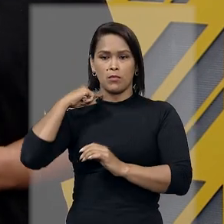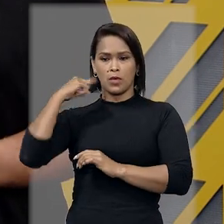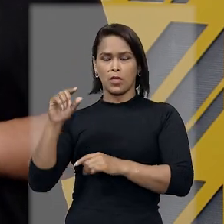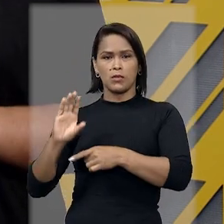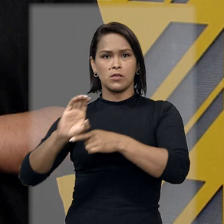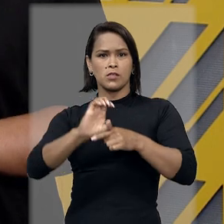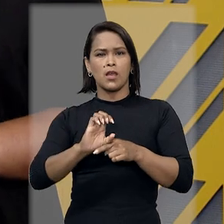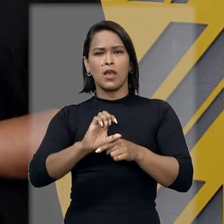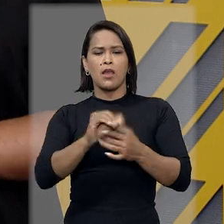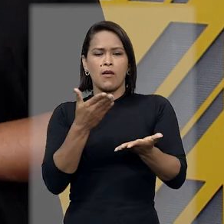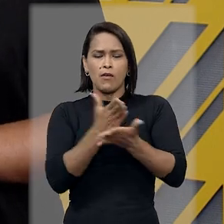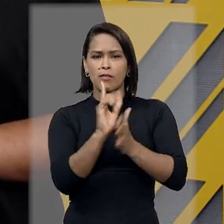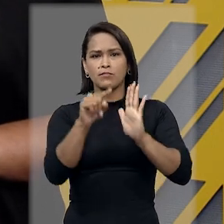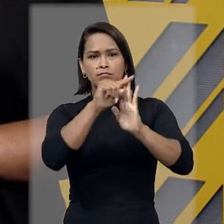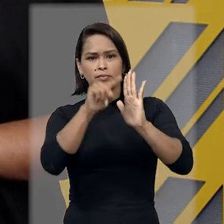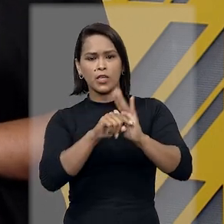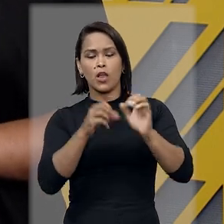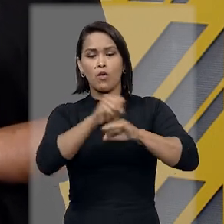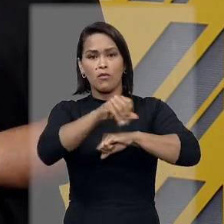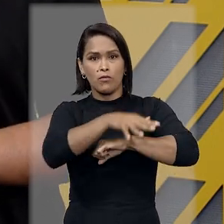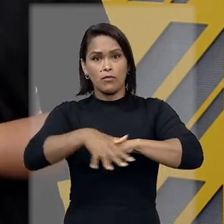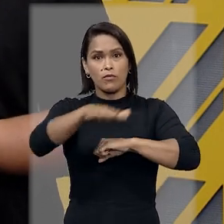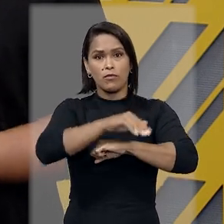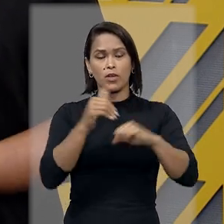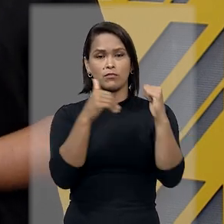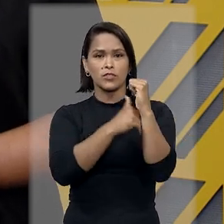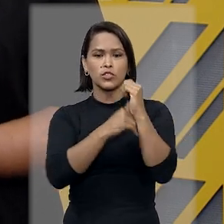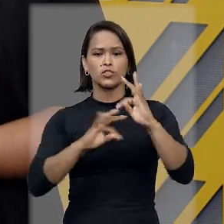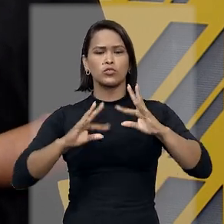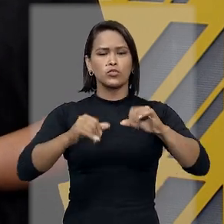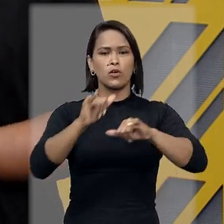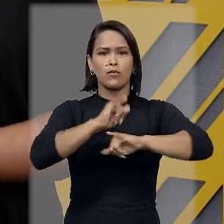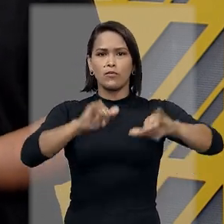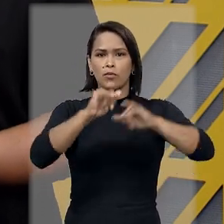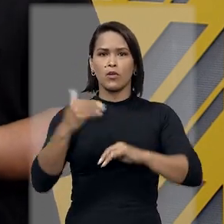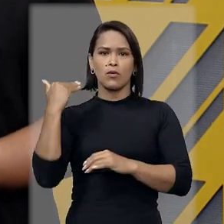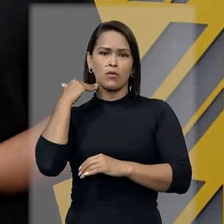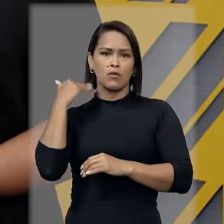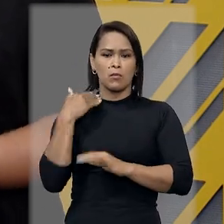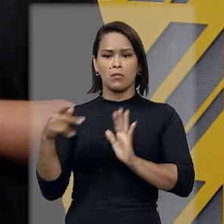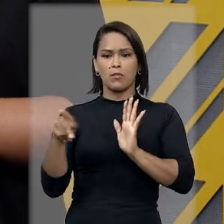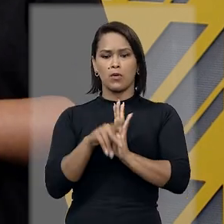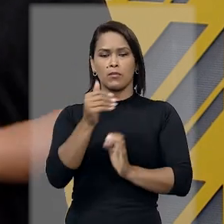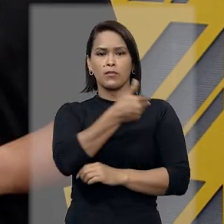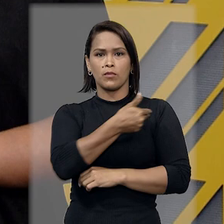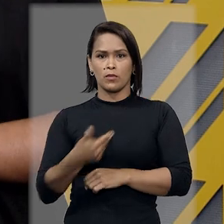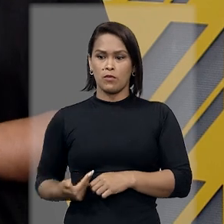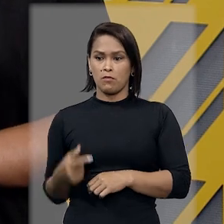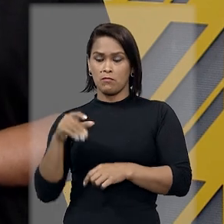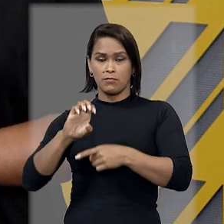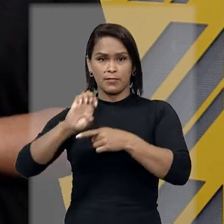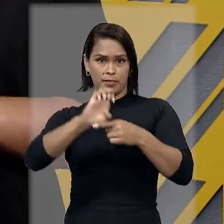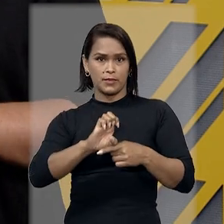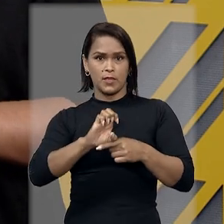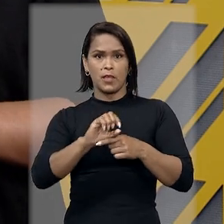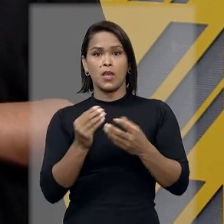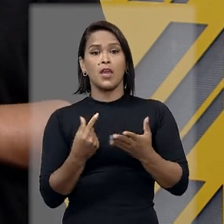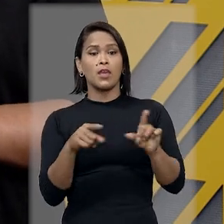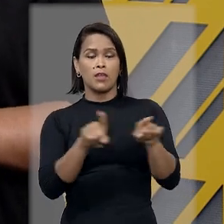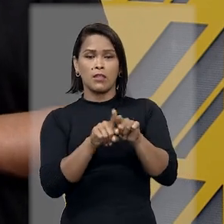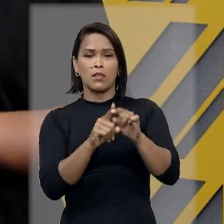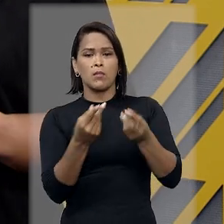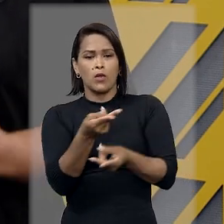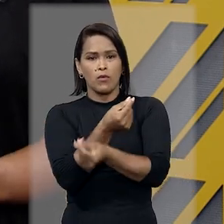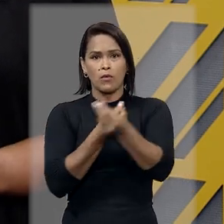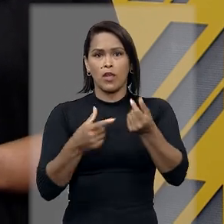Minas Gerais, que havia determinado a divulgação irrestrita de dados das contas bancárias do governo do estado, inclusive